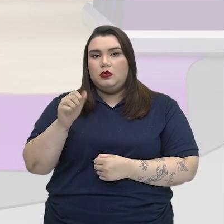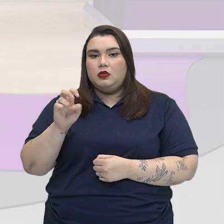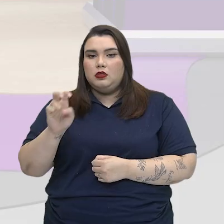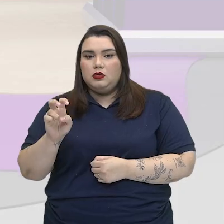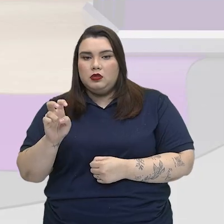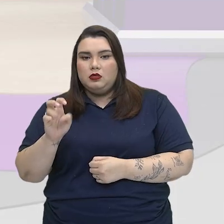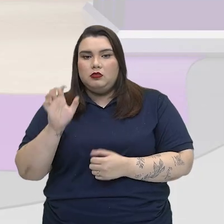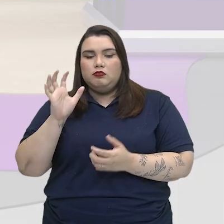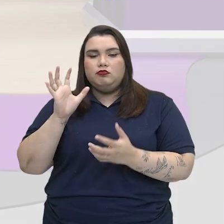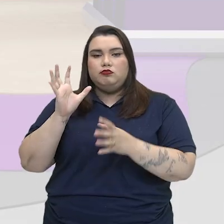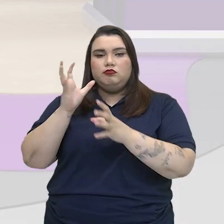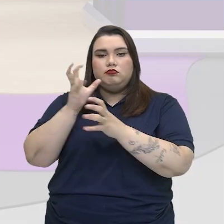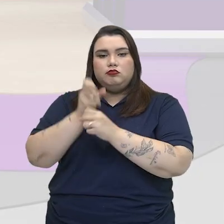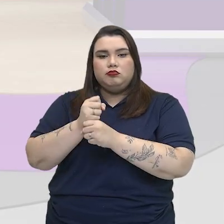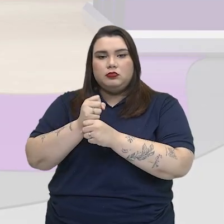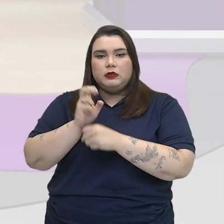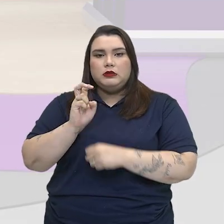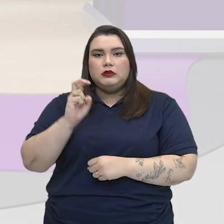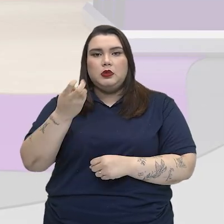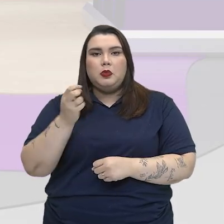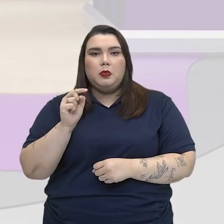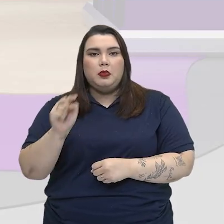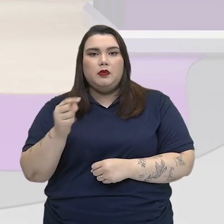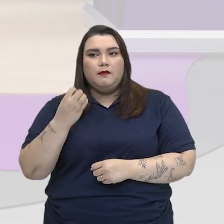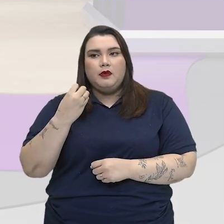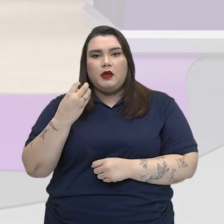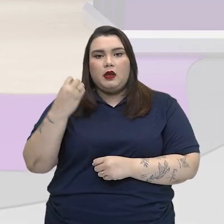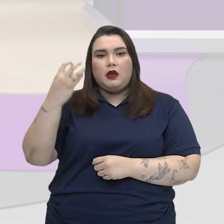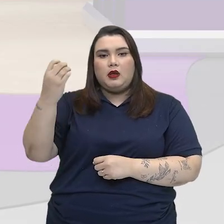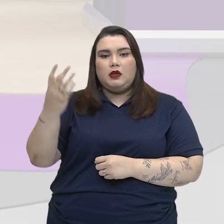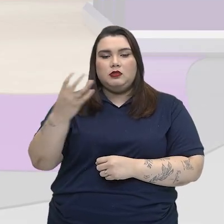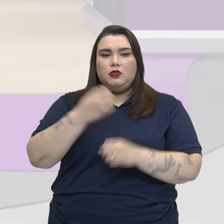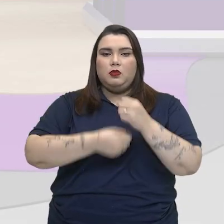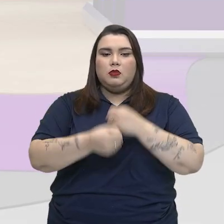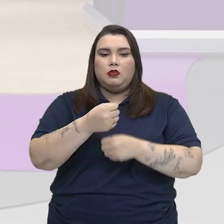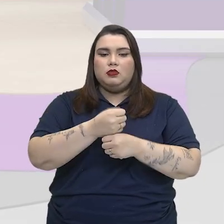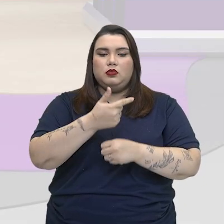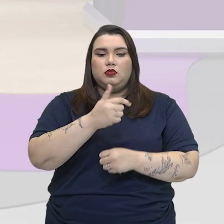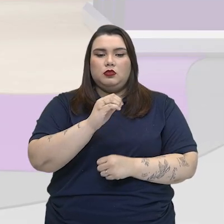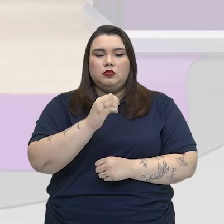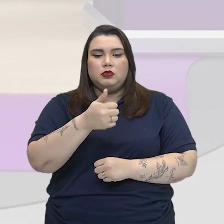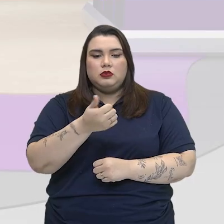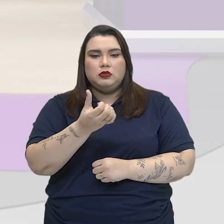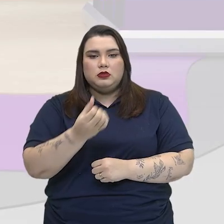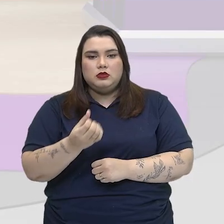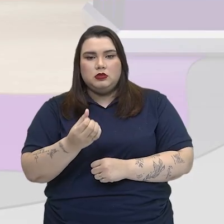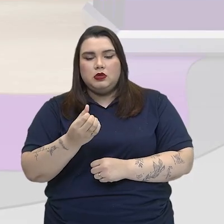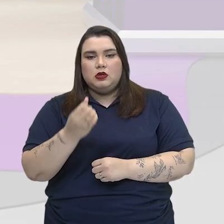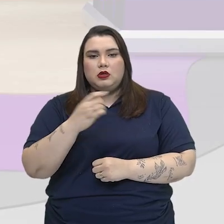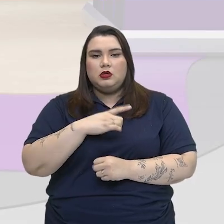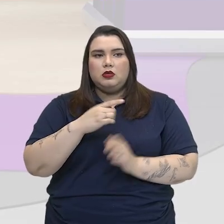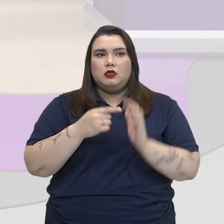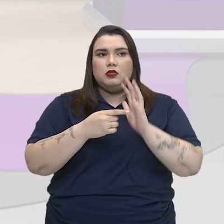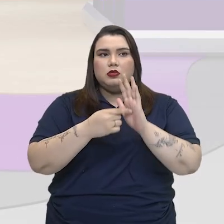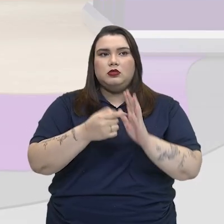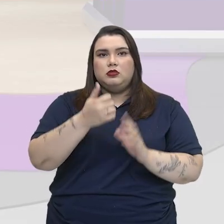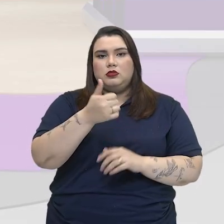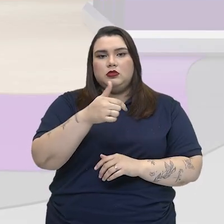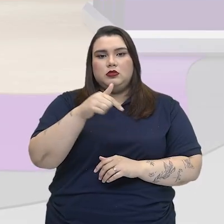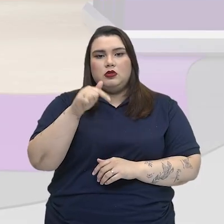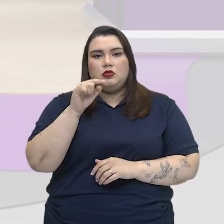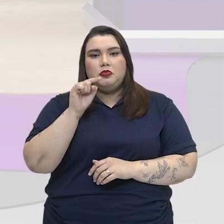2015, foram registrados 5.000. Em 2016, foram registrados